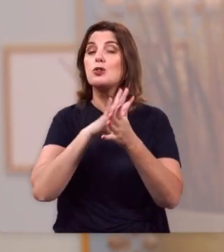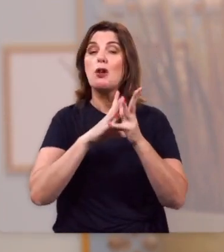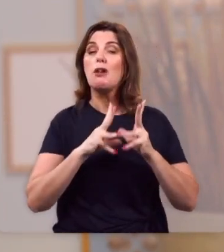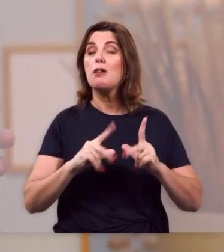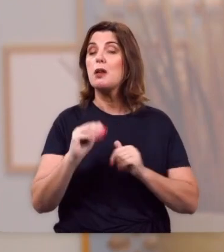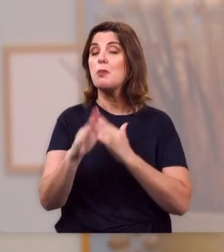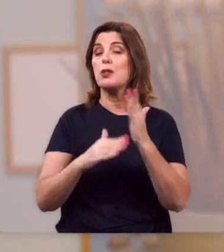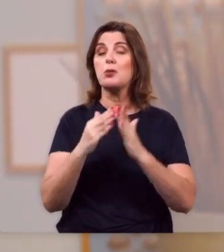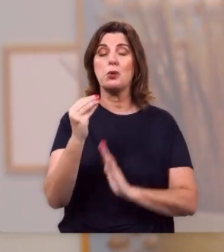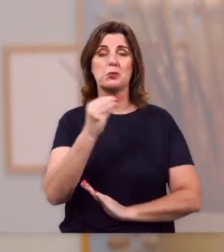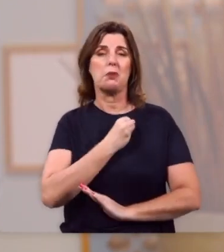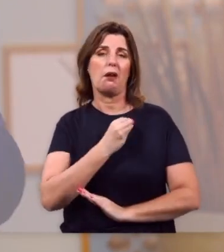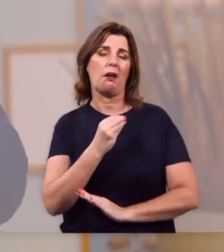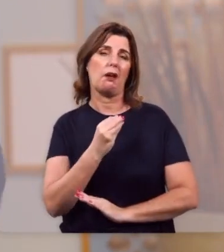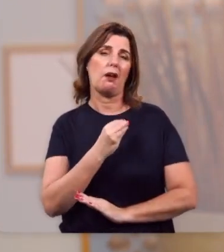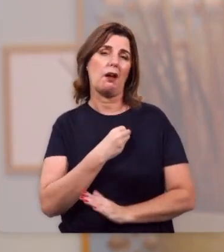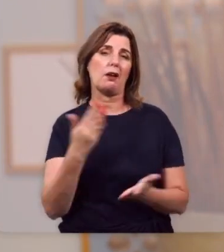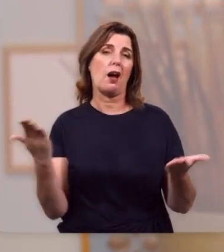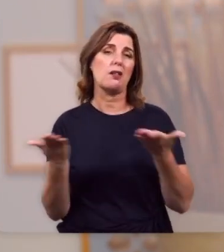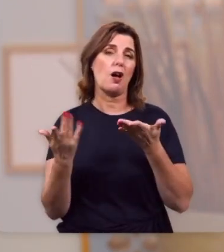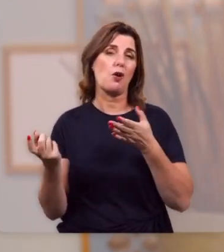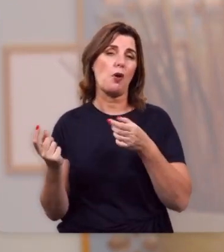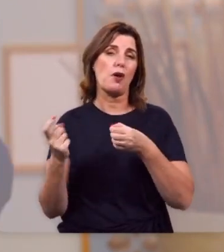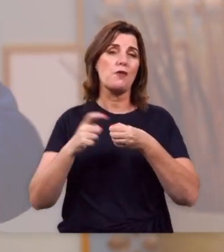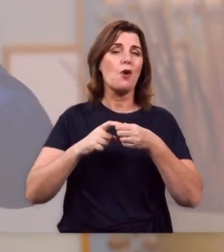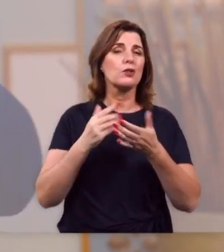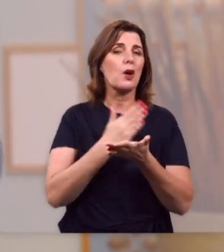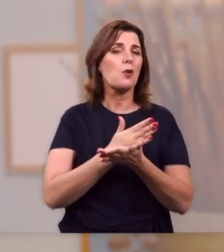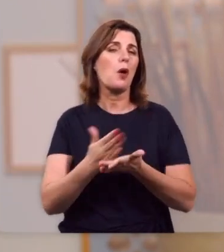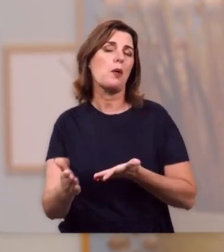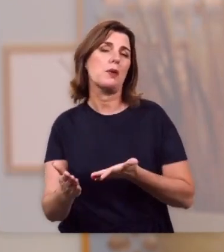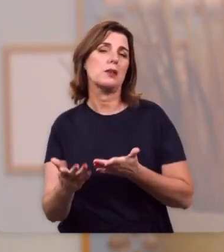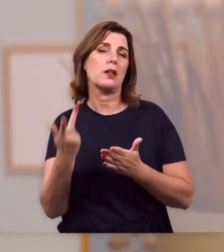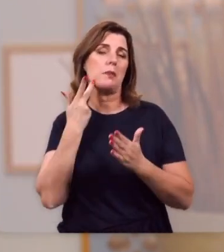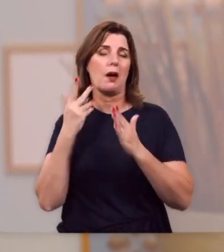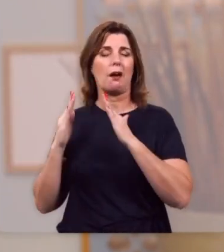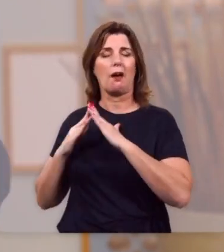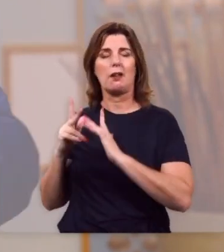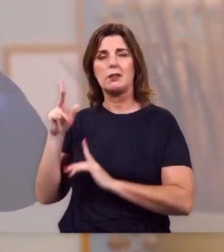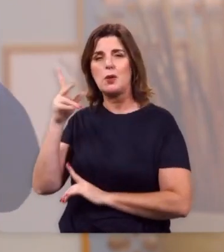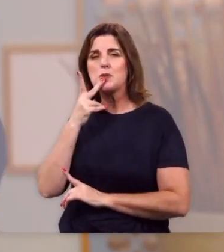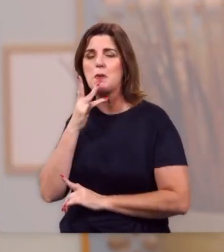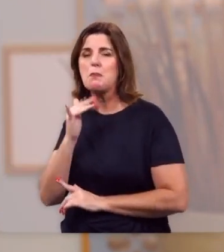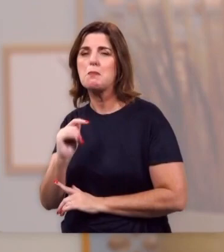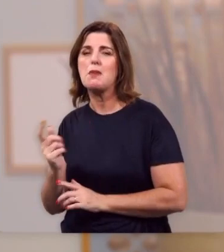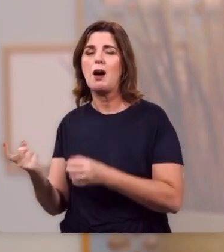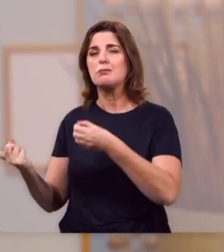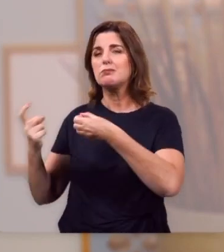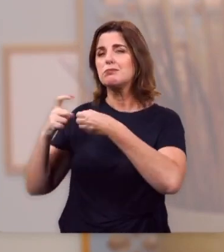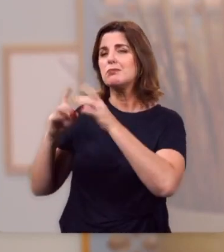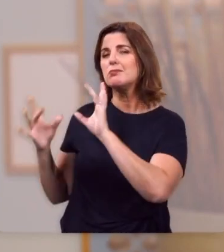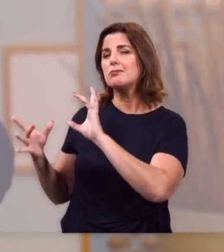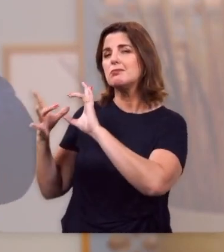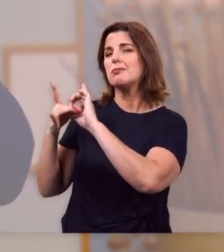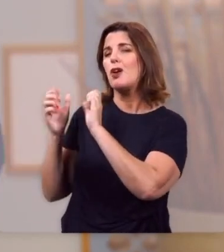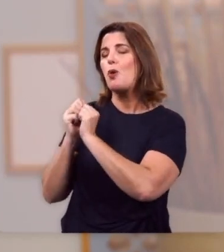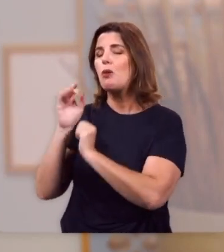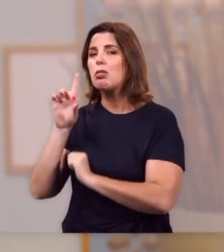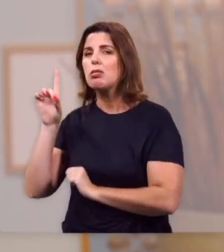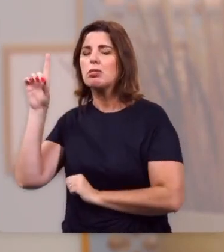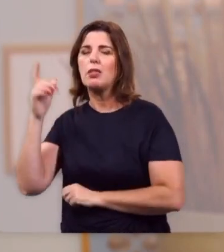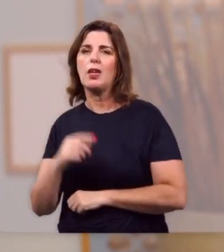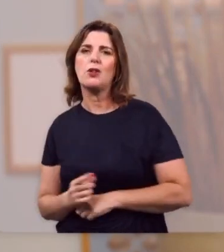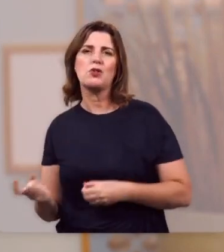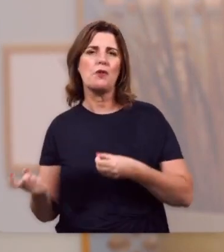você de todo o pecado. É hora de você recomeçar, é hora de você voltar para a casa do Pai, é hora de você se reconciliar com Deus, é hora de você